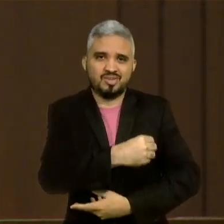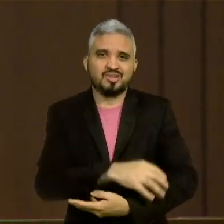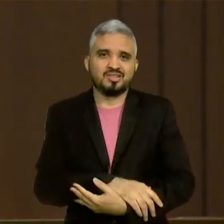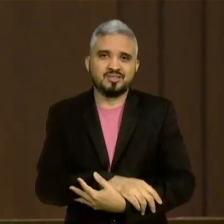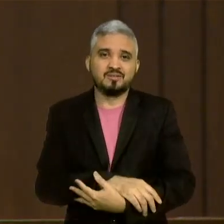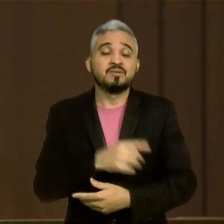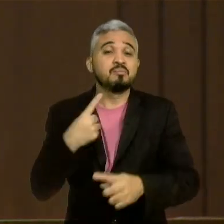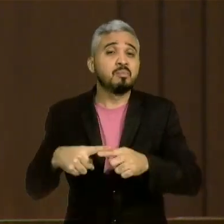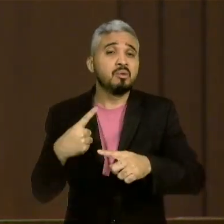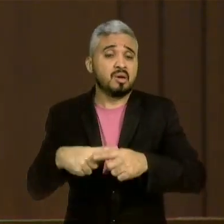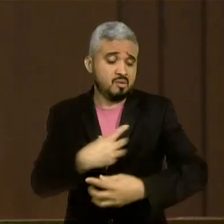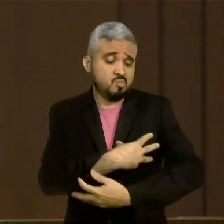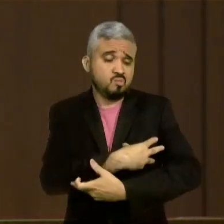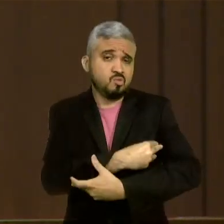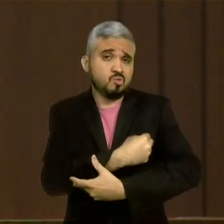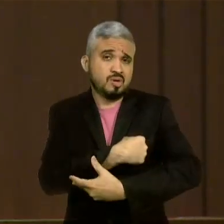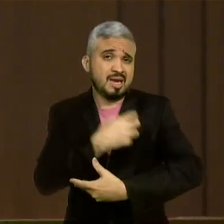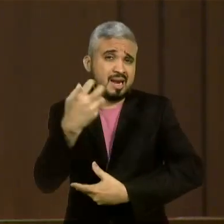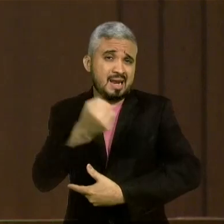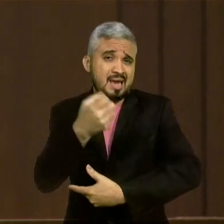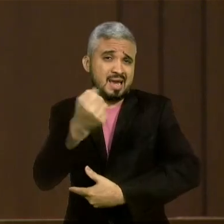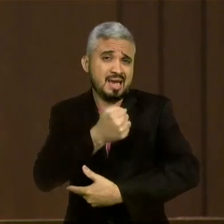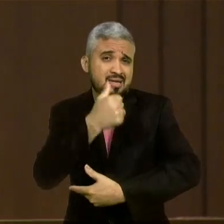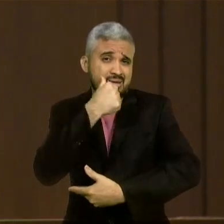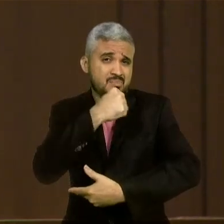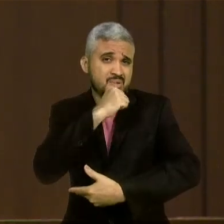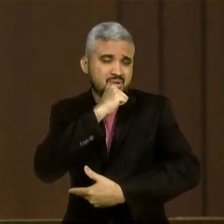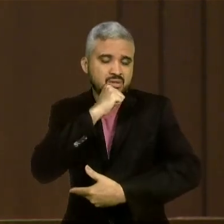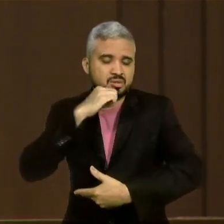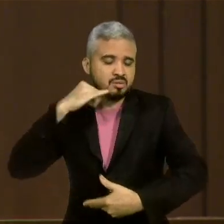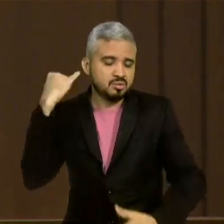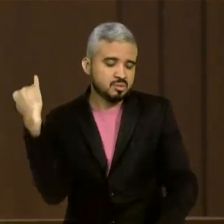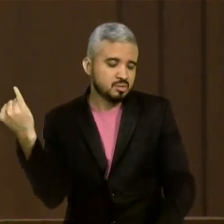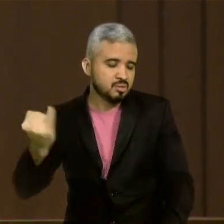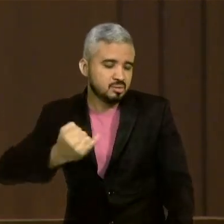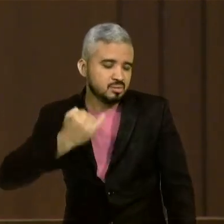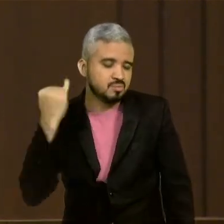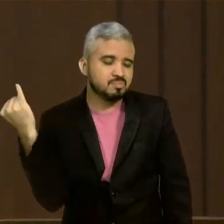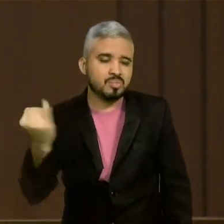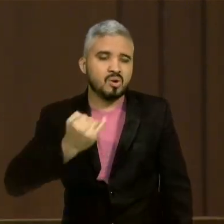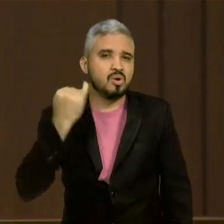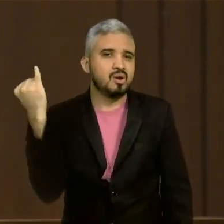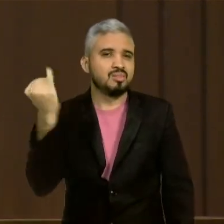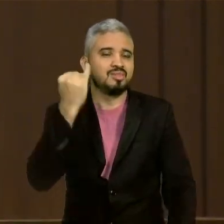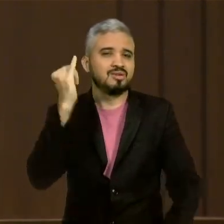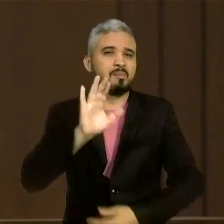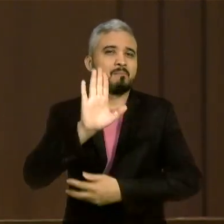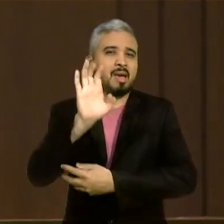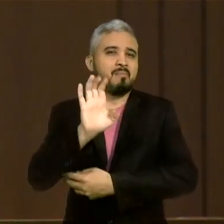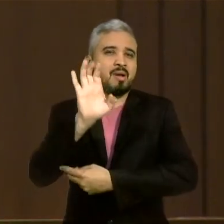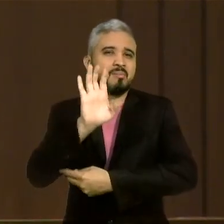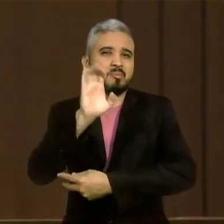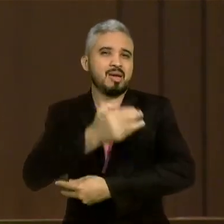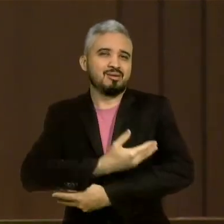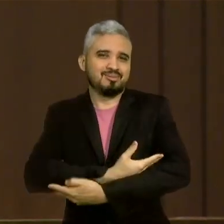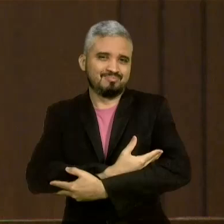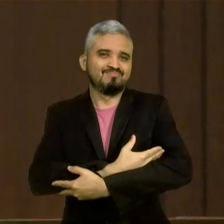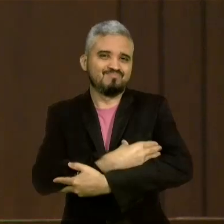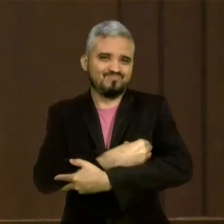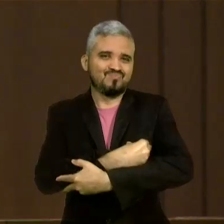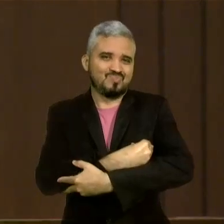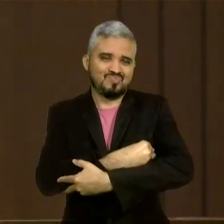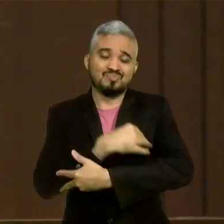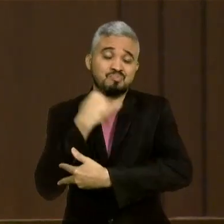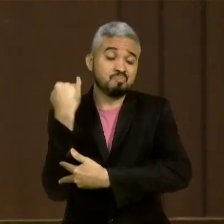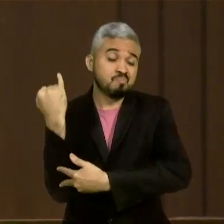desse alimento para mães ou para as crianças, né? E da importância, tanto para que